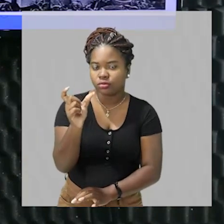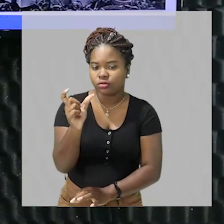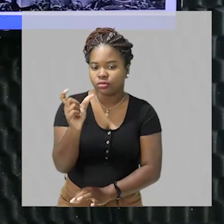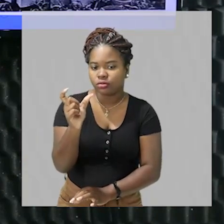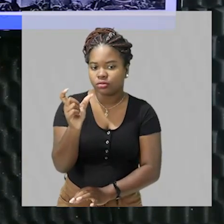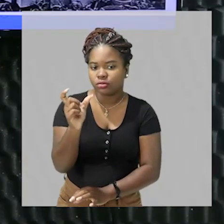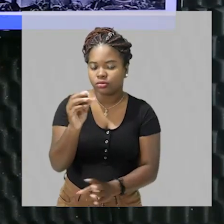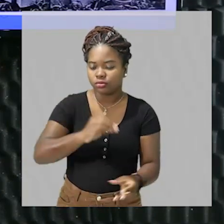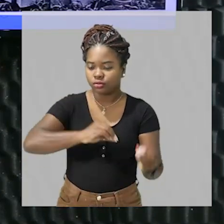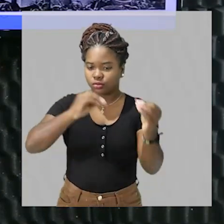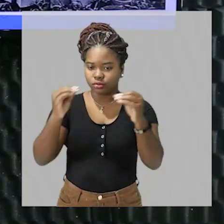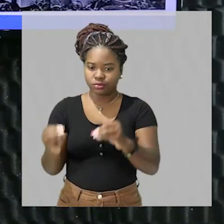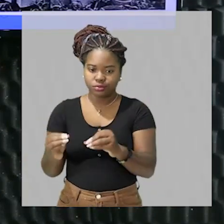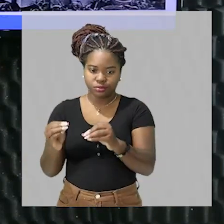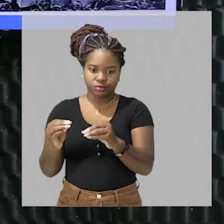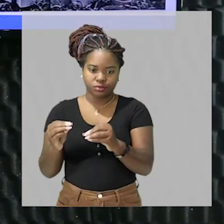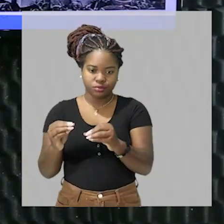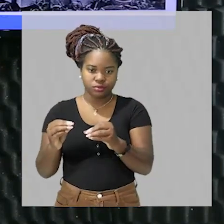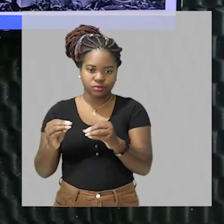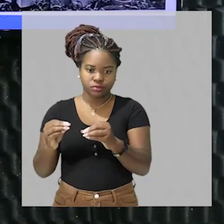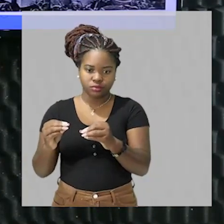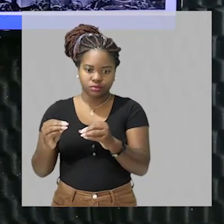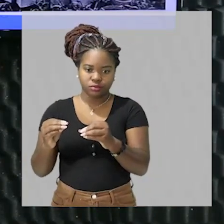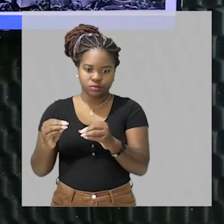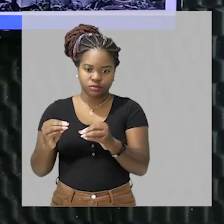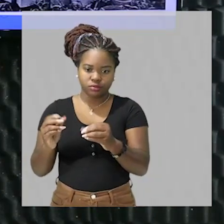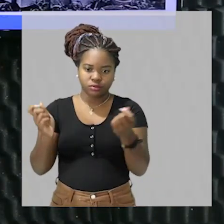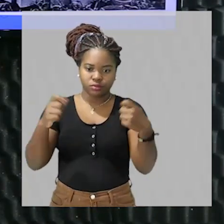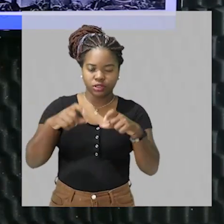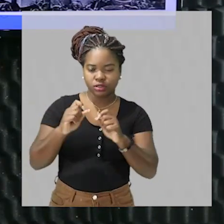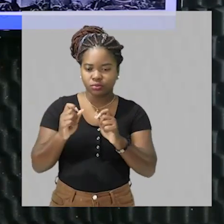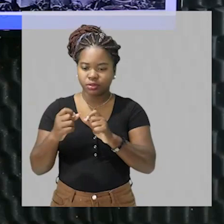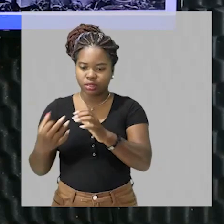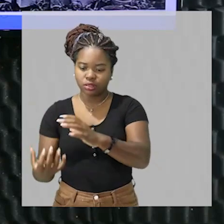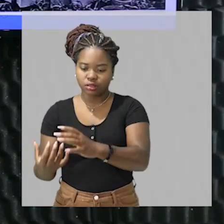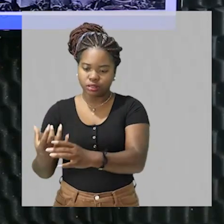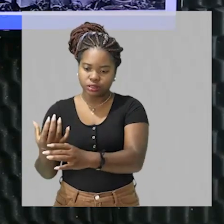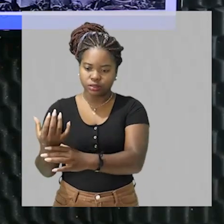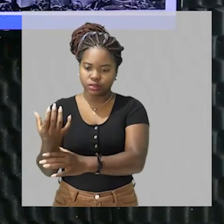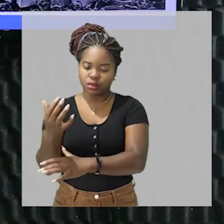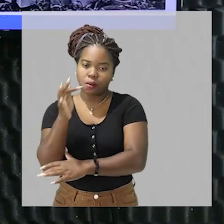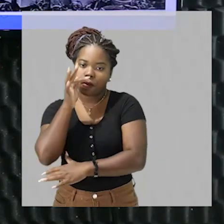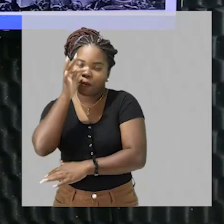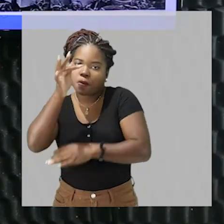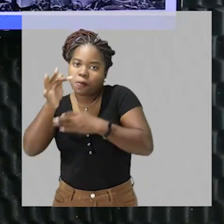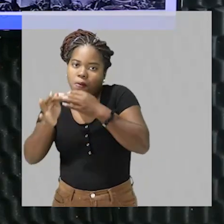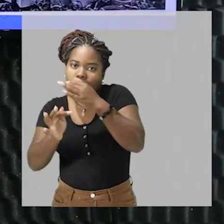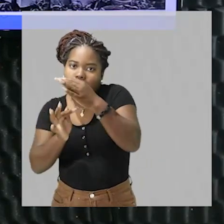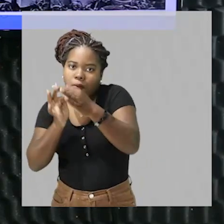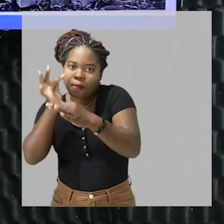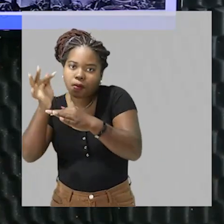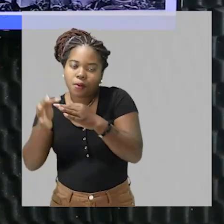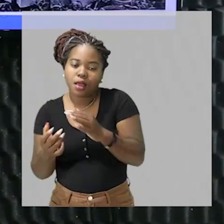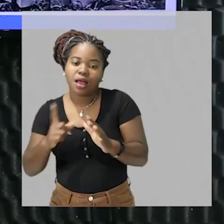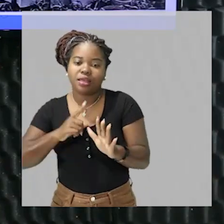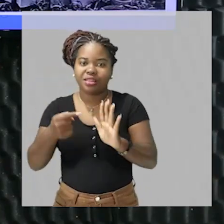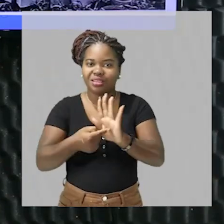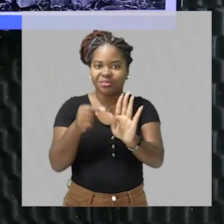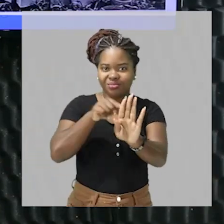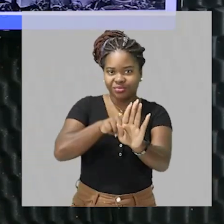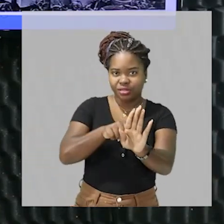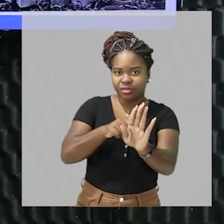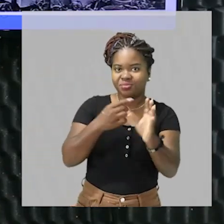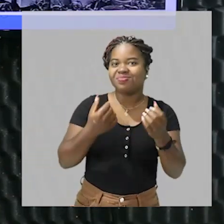do depósito, justamente para poder fazer com que essas plantas florescessem. Olha a metáfora. Eu estou